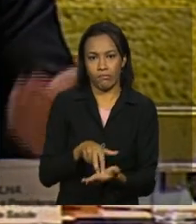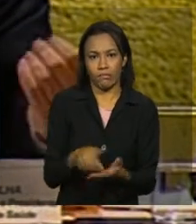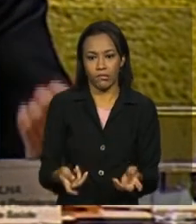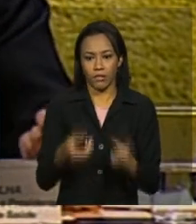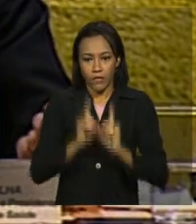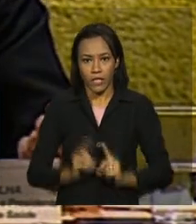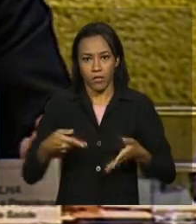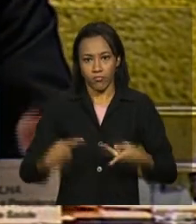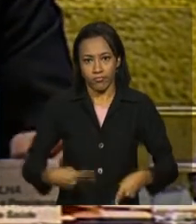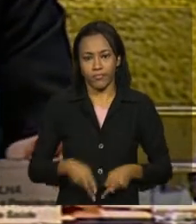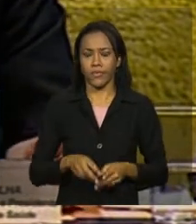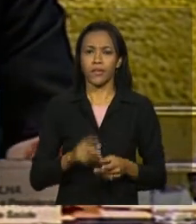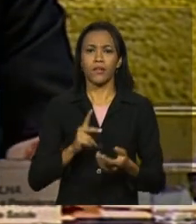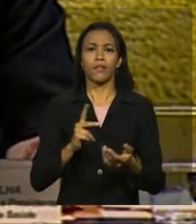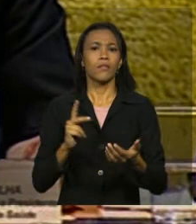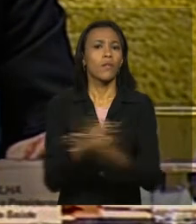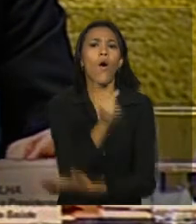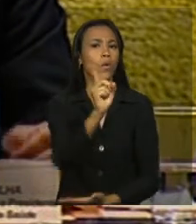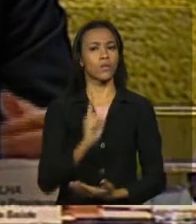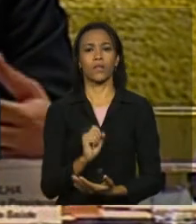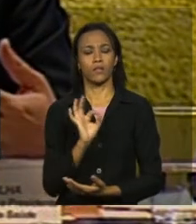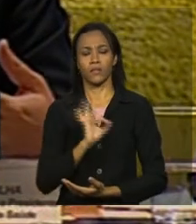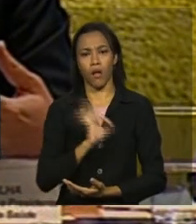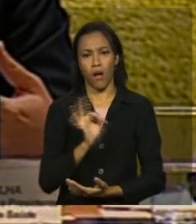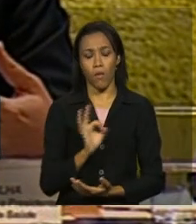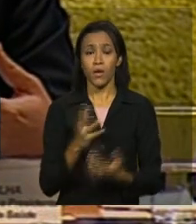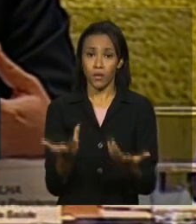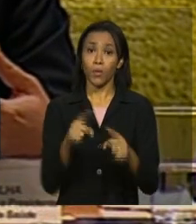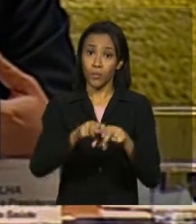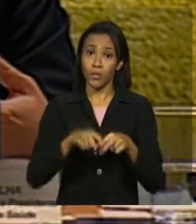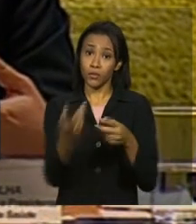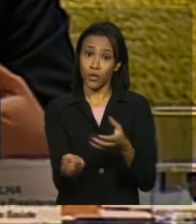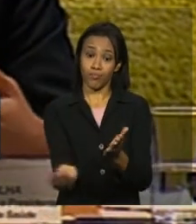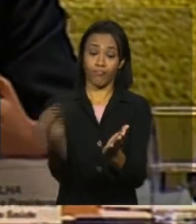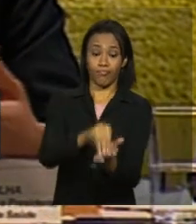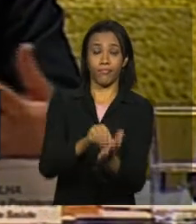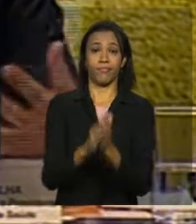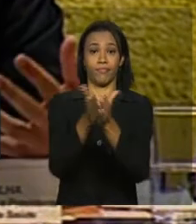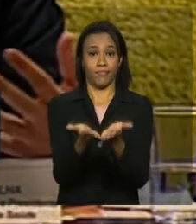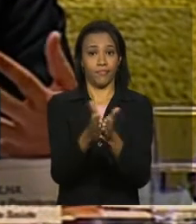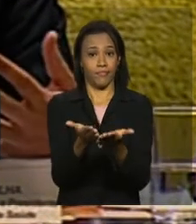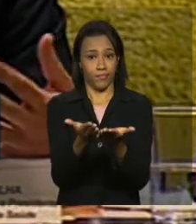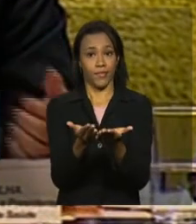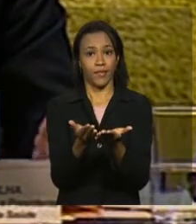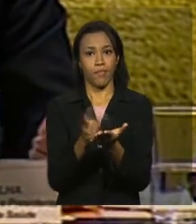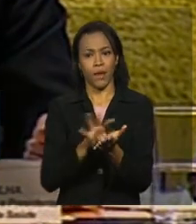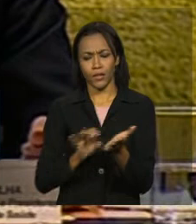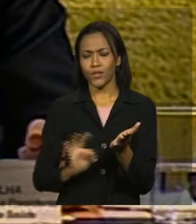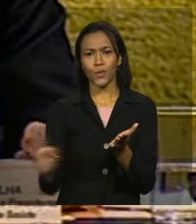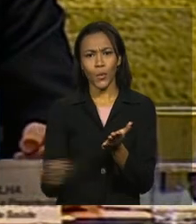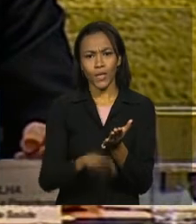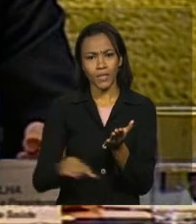toma vacina que não causa isso e nós estamos introduzindo essa vacina para o conjunto das crianças